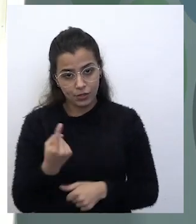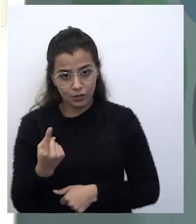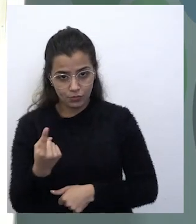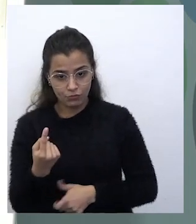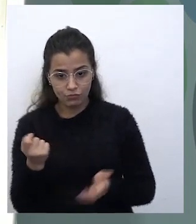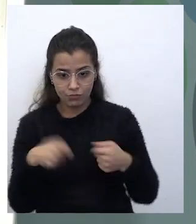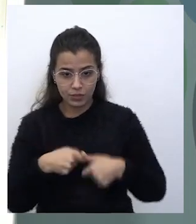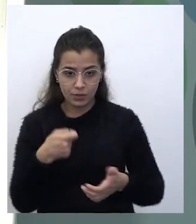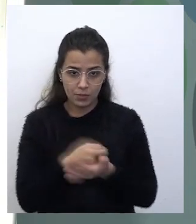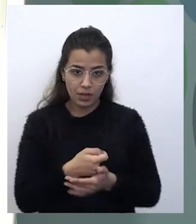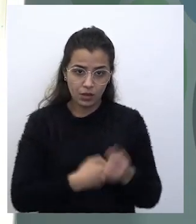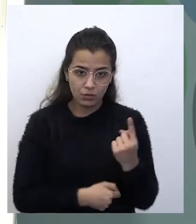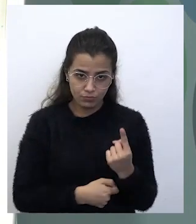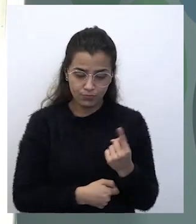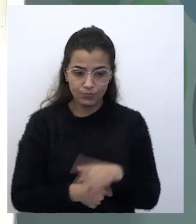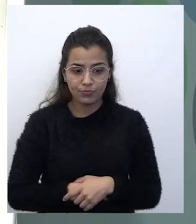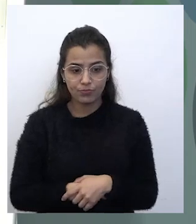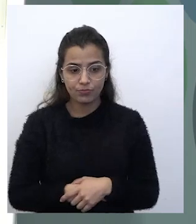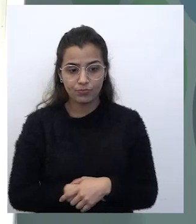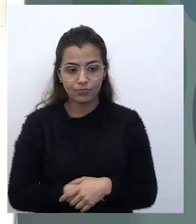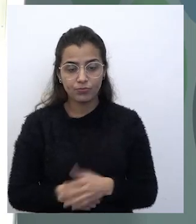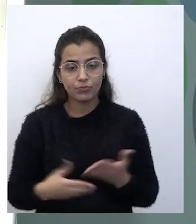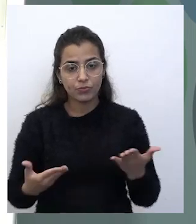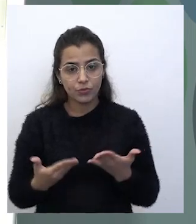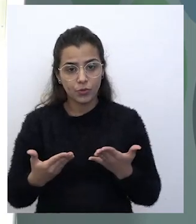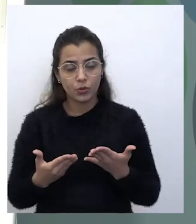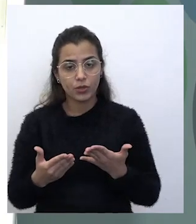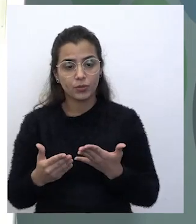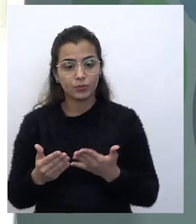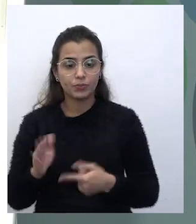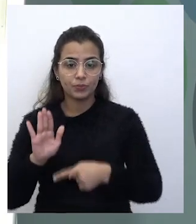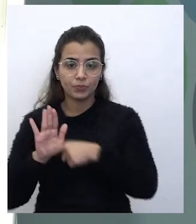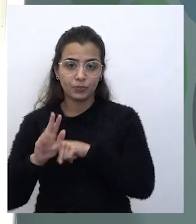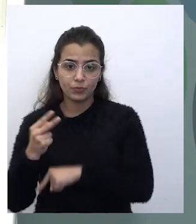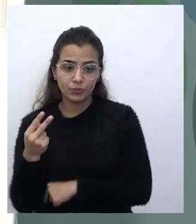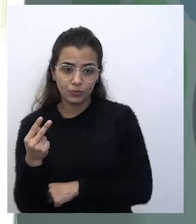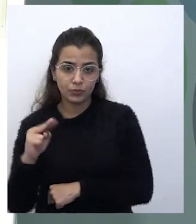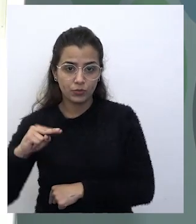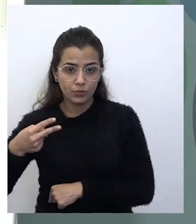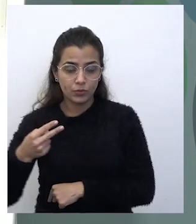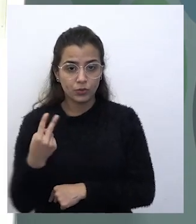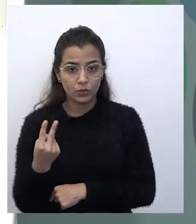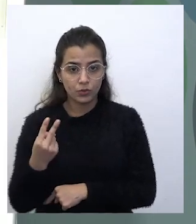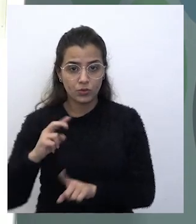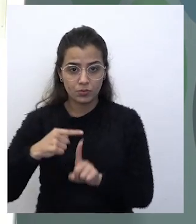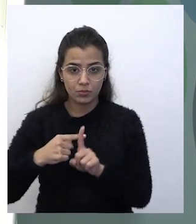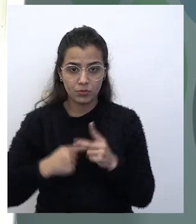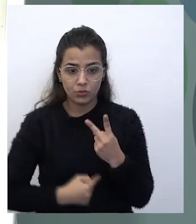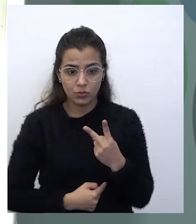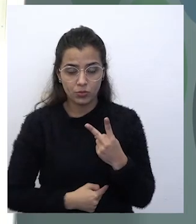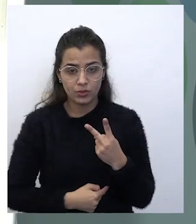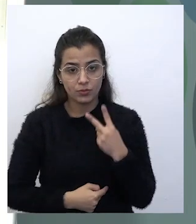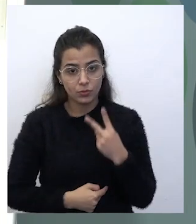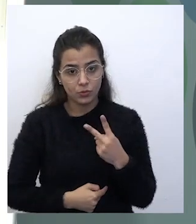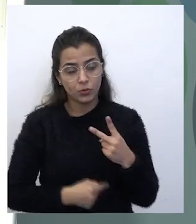fico com 1. Agora substituindo 2. Menos 2 elevado ao quadrado, mais 2 vezes 2. 2 ao quadrado, 2